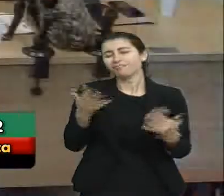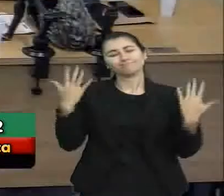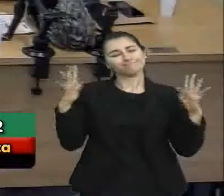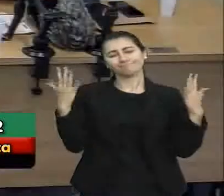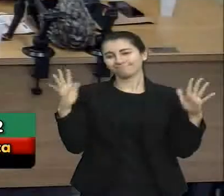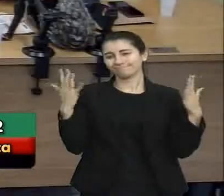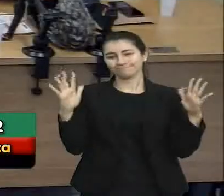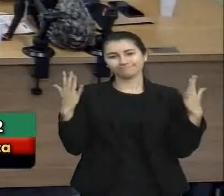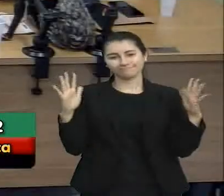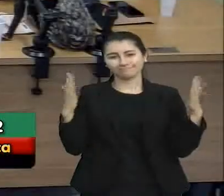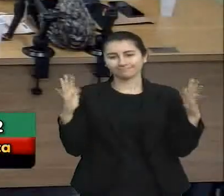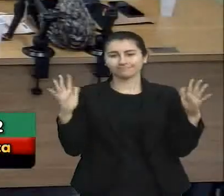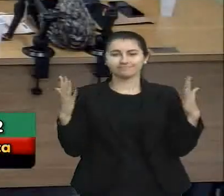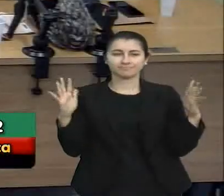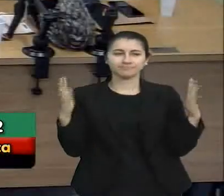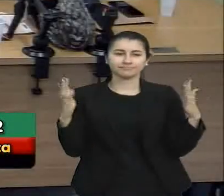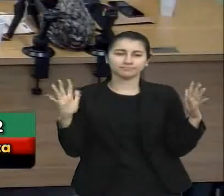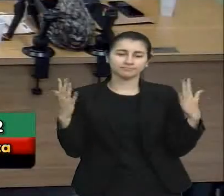por favor.